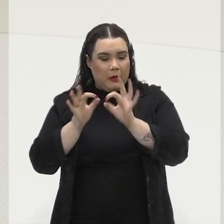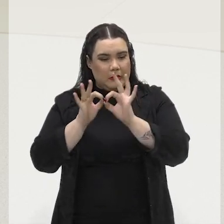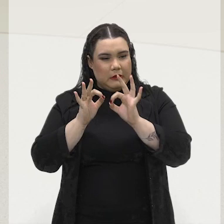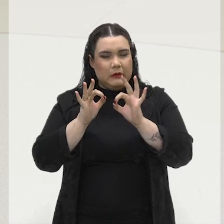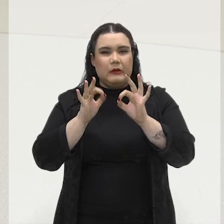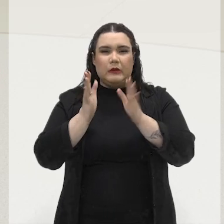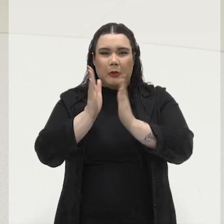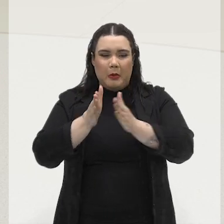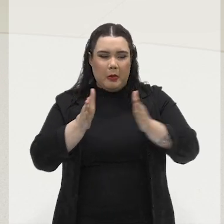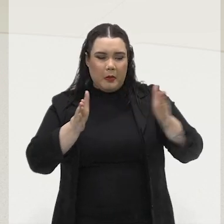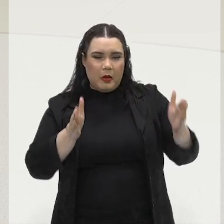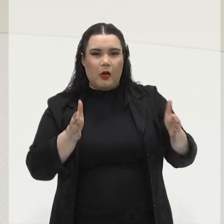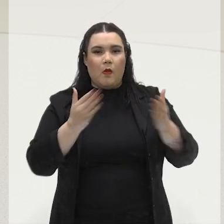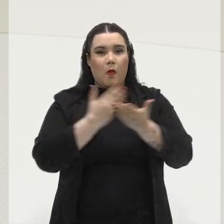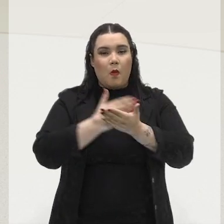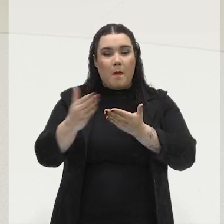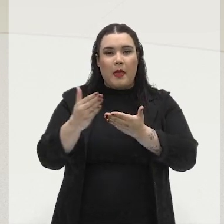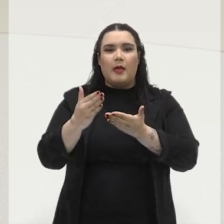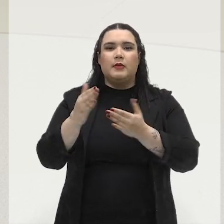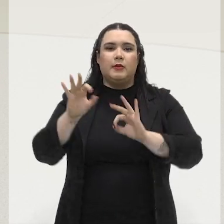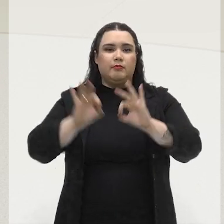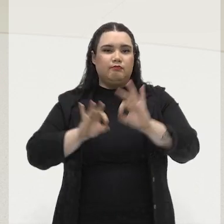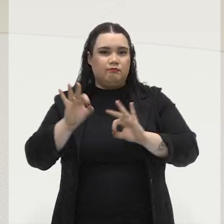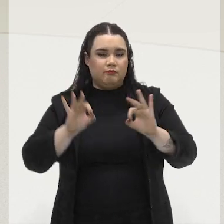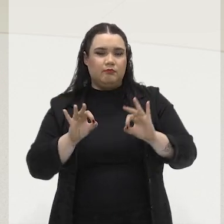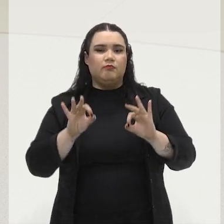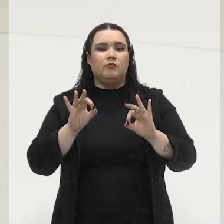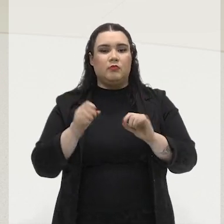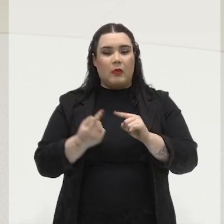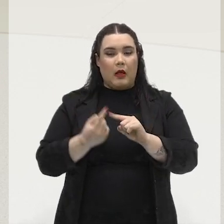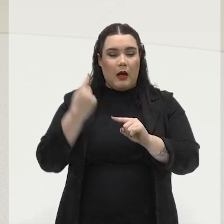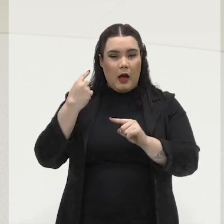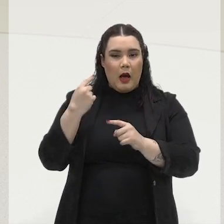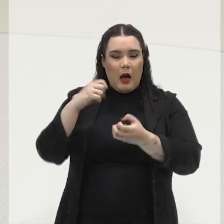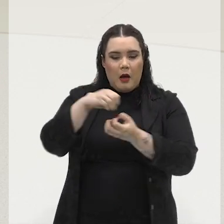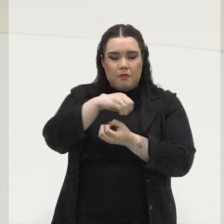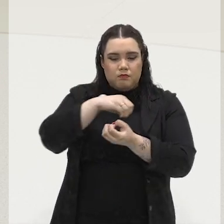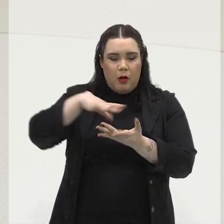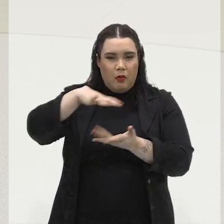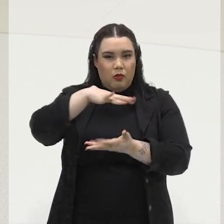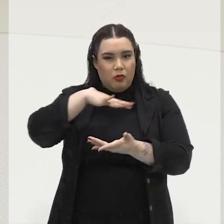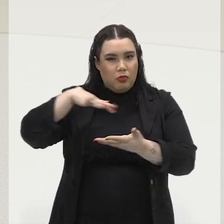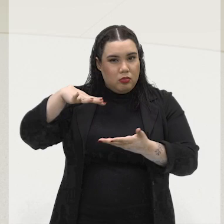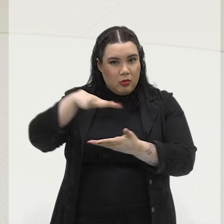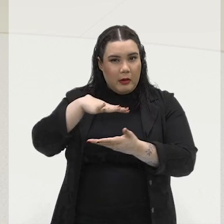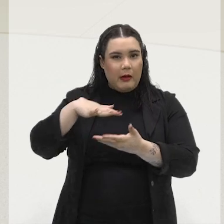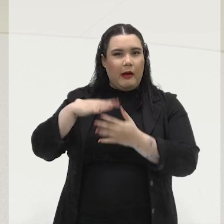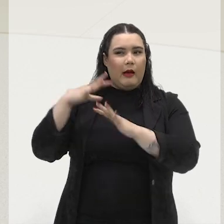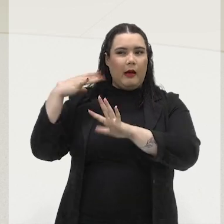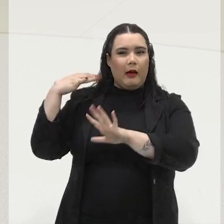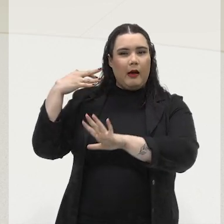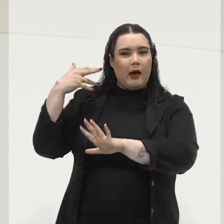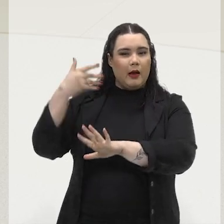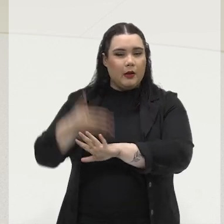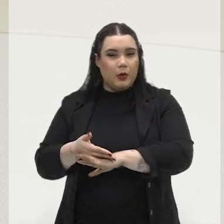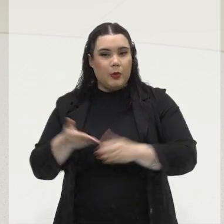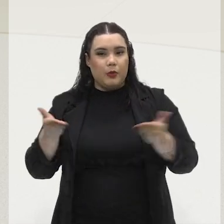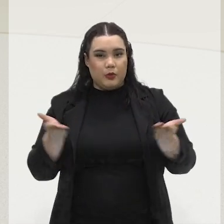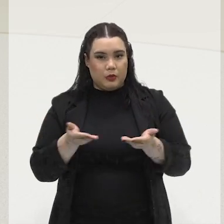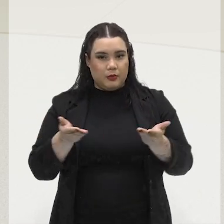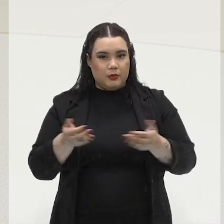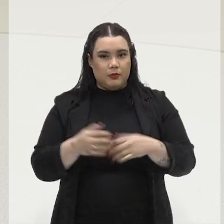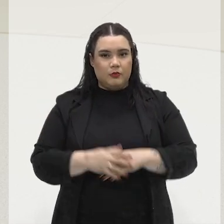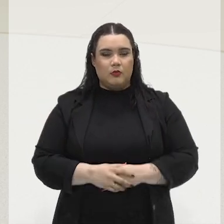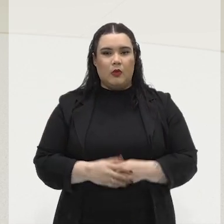universo começou a evoluir, desde o Big Bang até os dias de hoje. E para isso, eu vou comparar com um